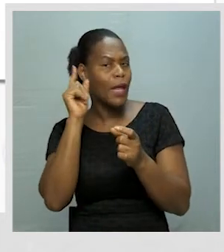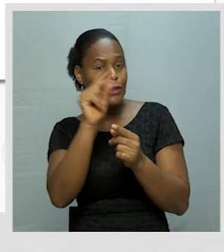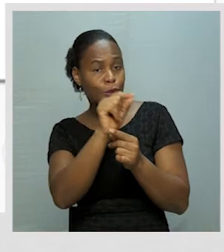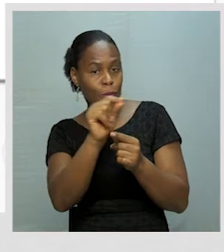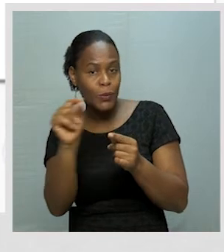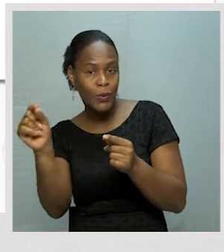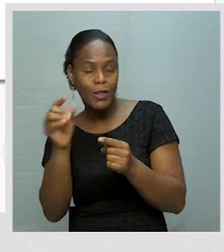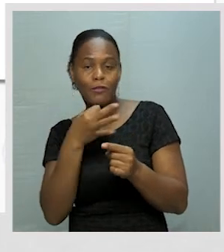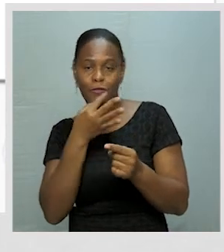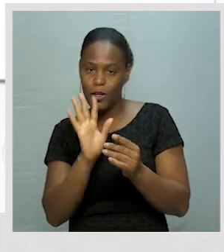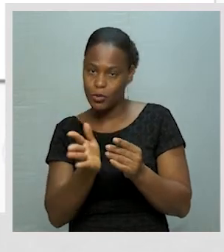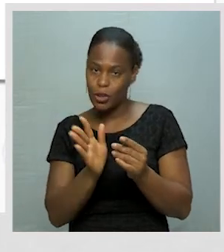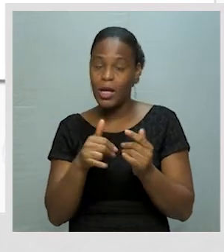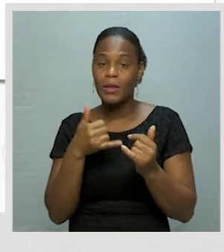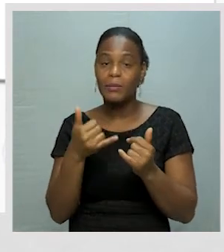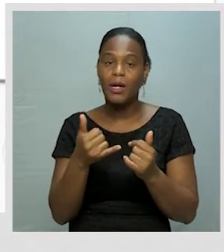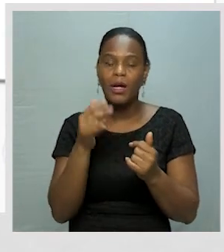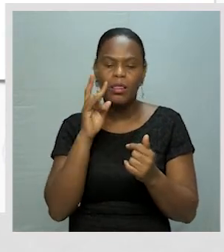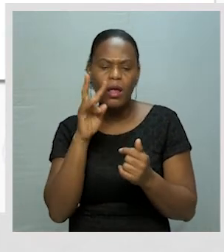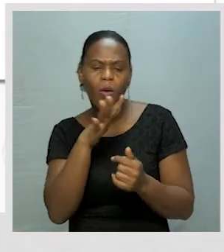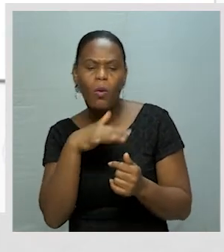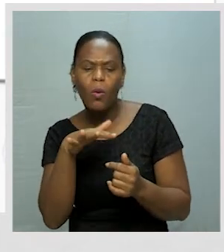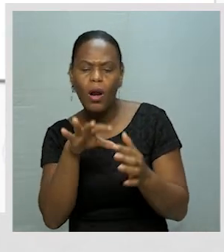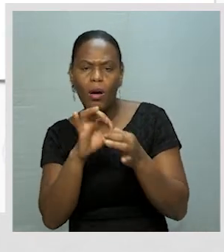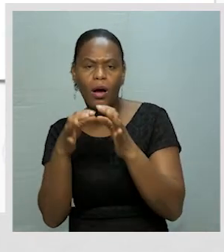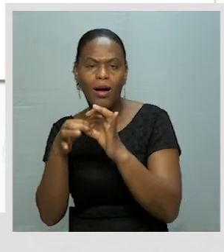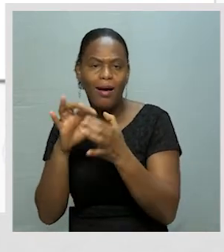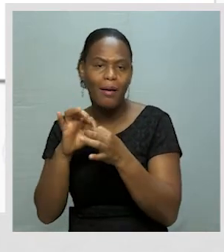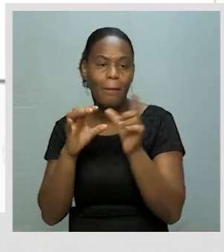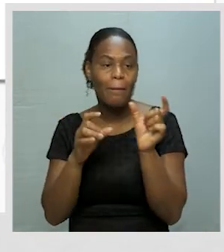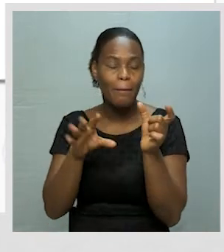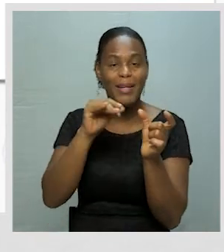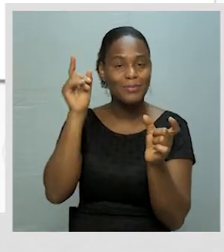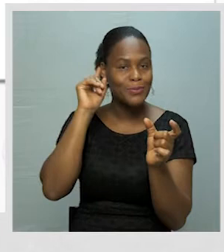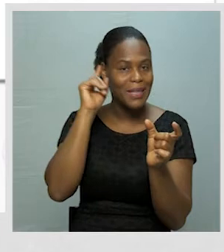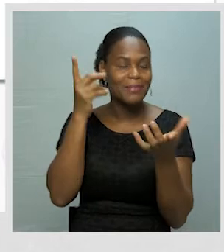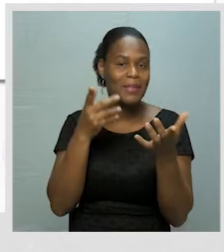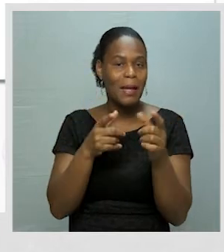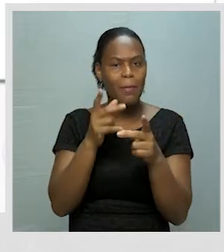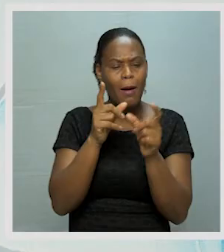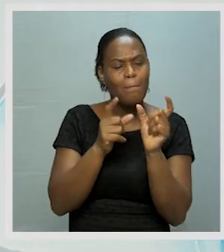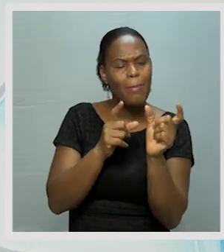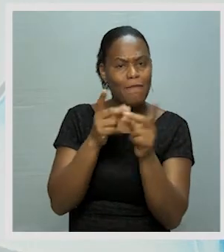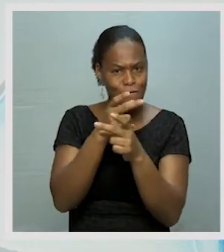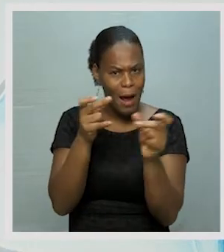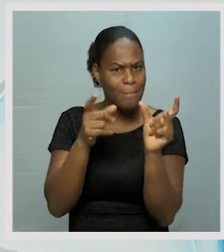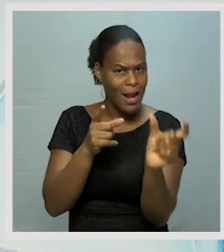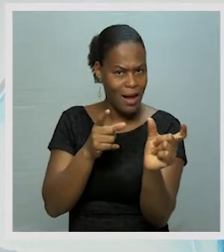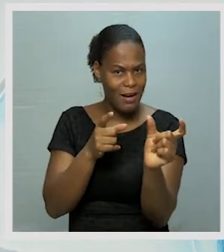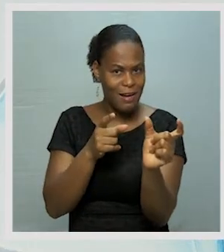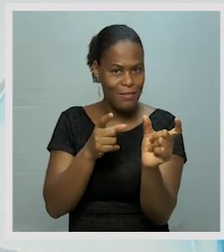isso. Assinalar articuladores de discurso mais importantes, né? Aquelas